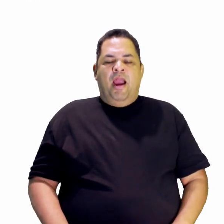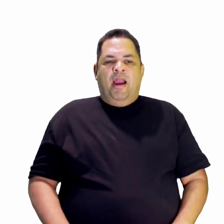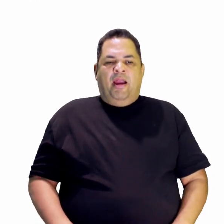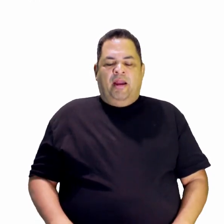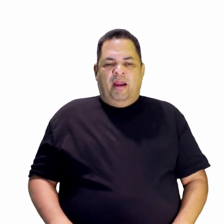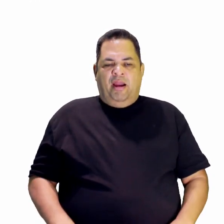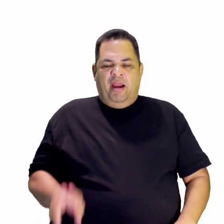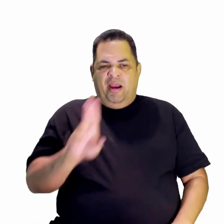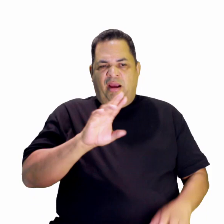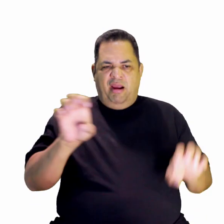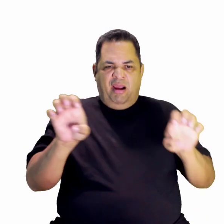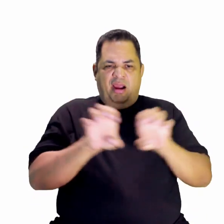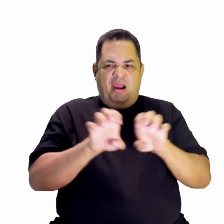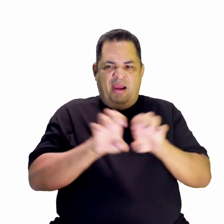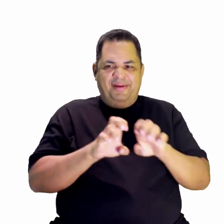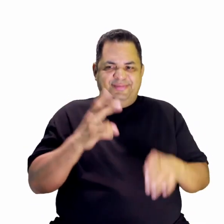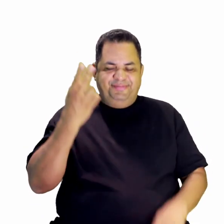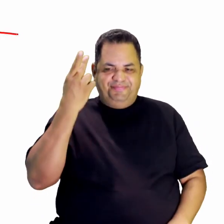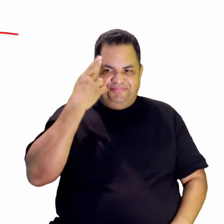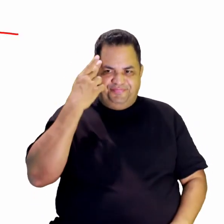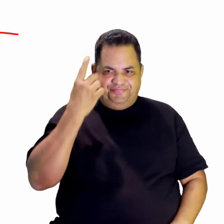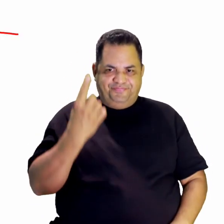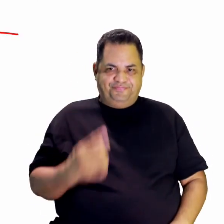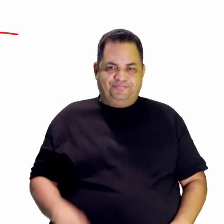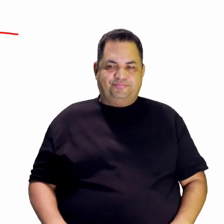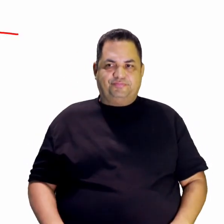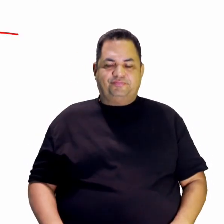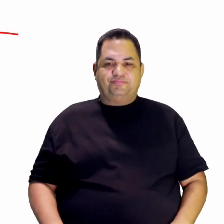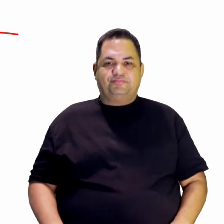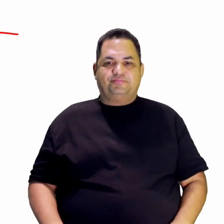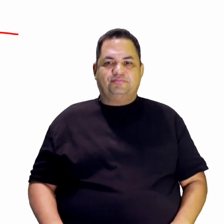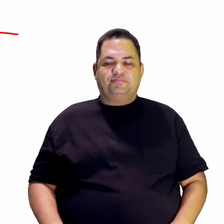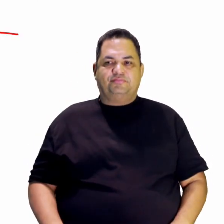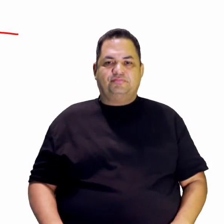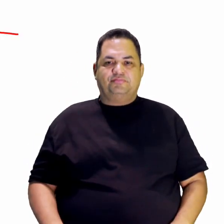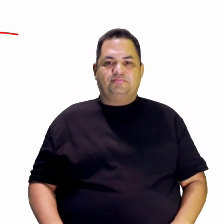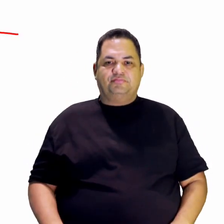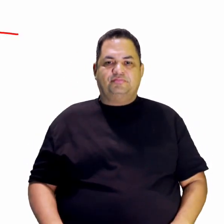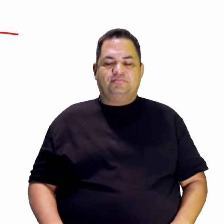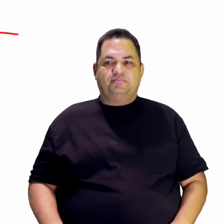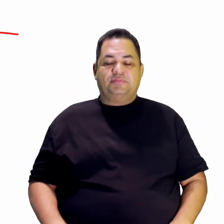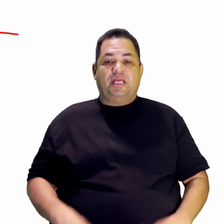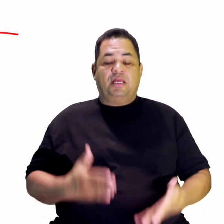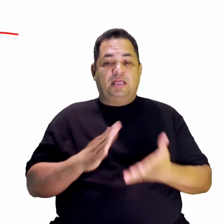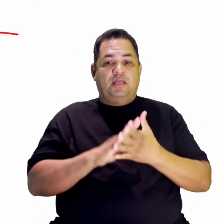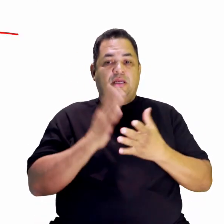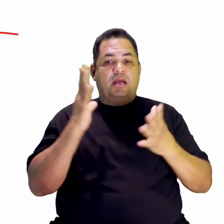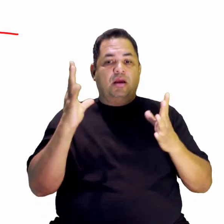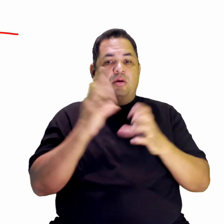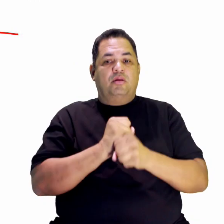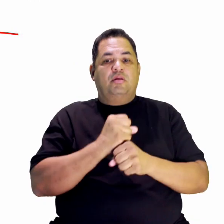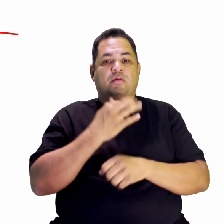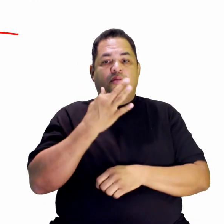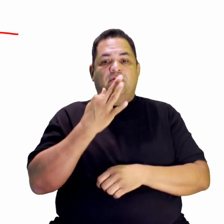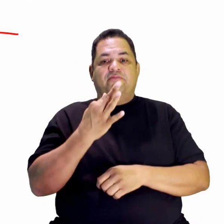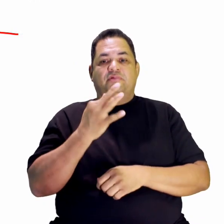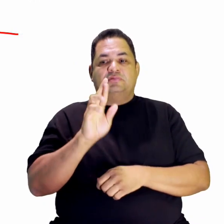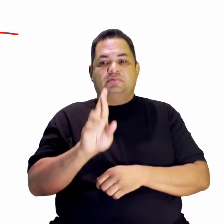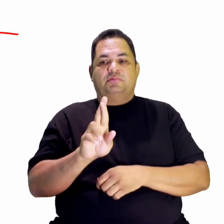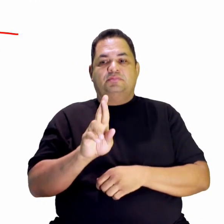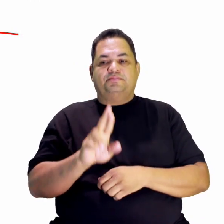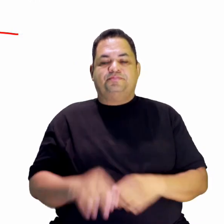a equação da normal, né? Então, a gente volta para essa questão aqui, para descobrir qual é a força resultante